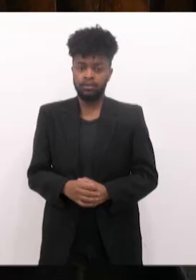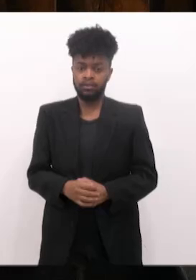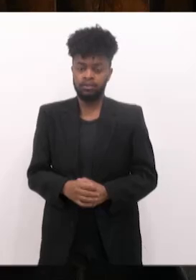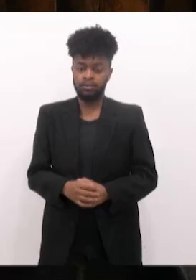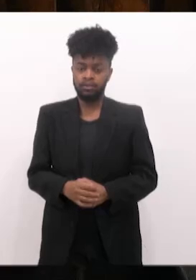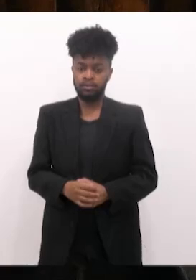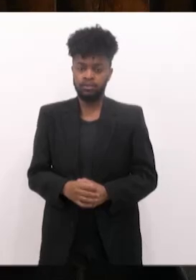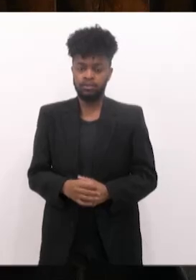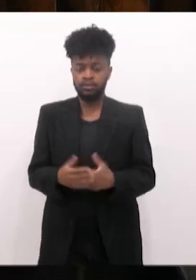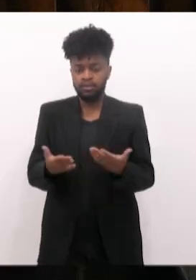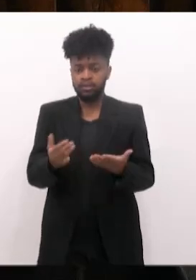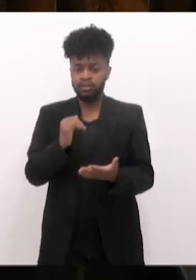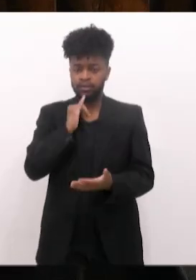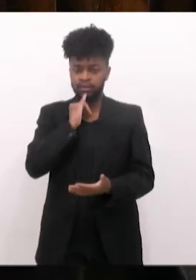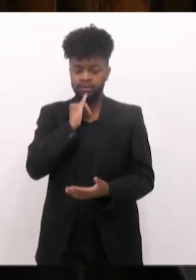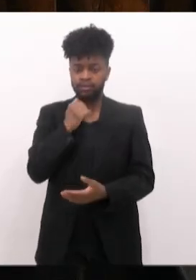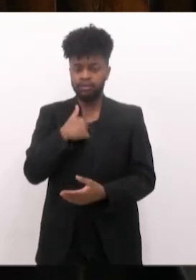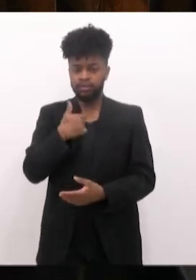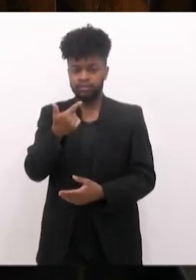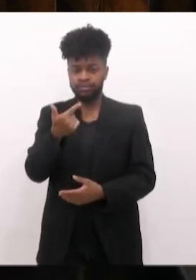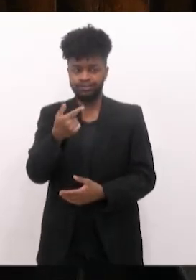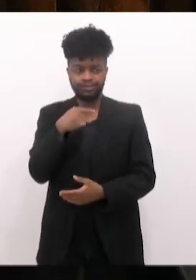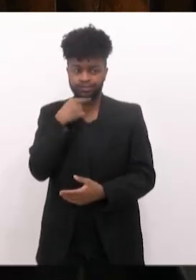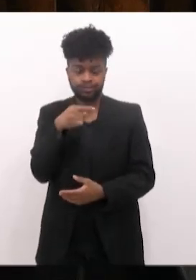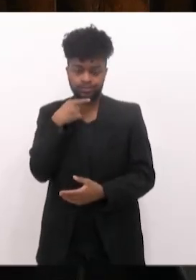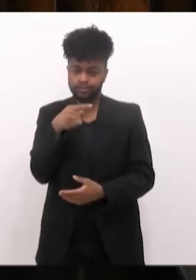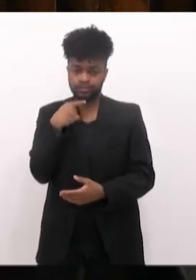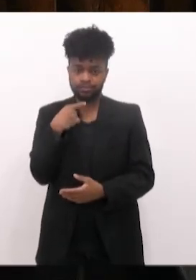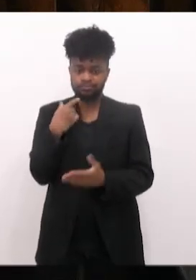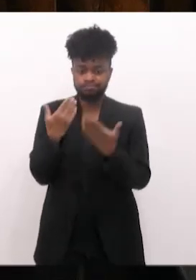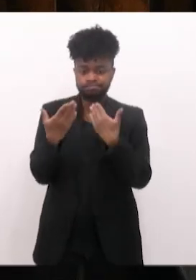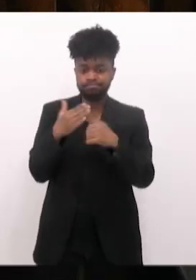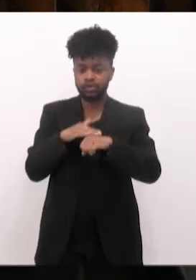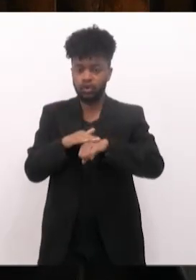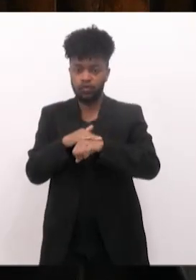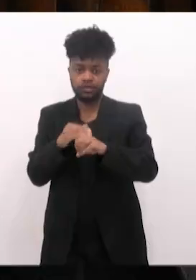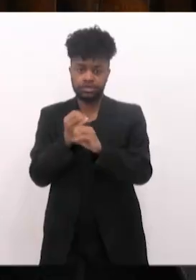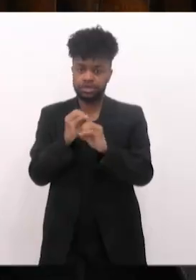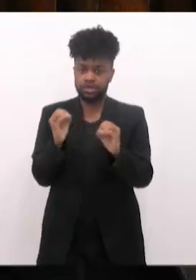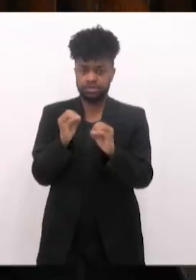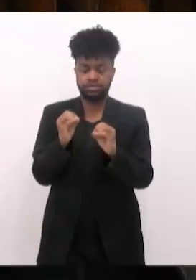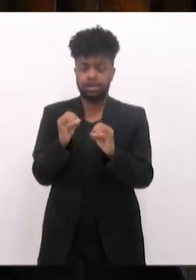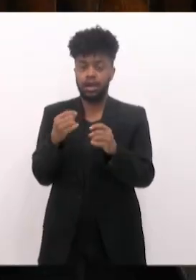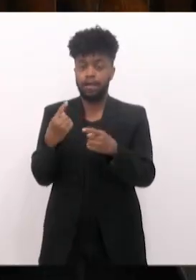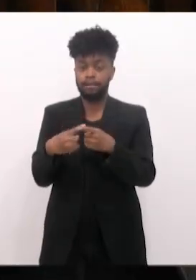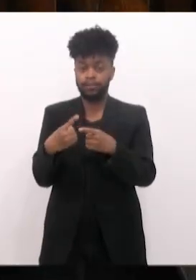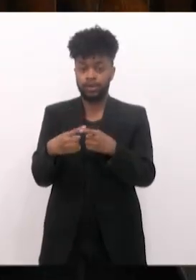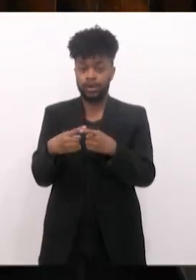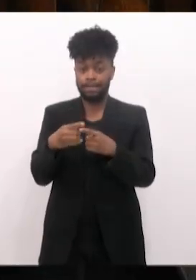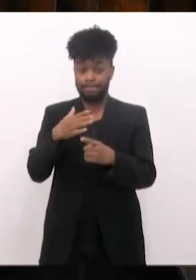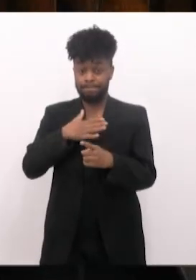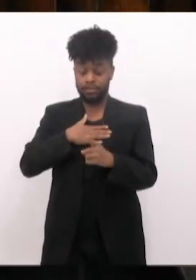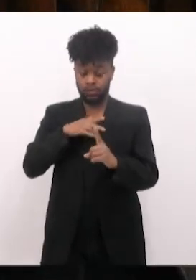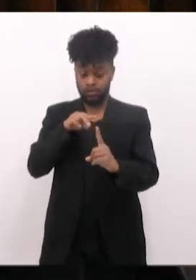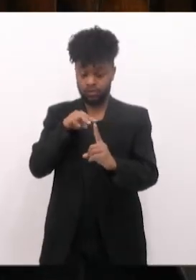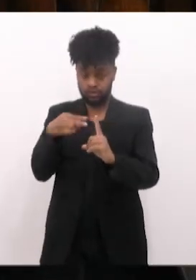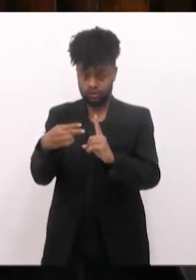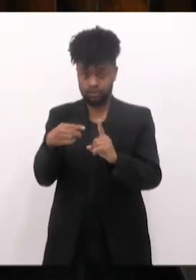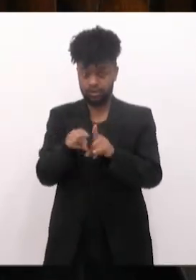Eu, infelizmente, não consigo ter um diálogo com o comandante, pois a minha visão e a